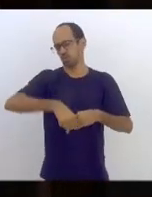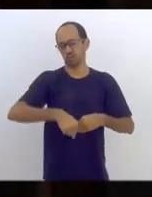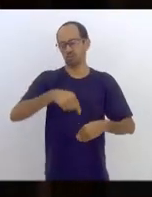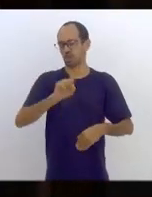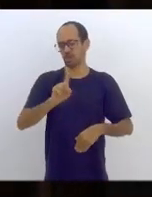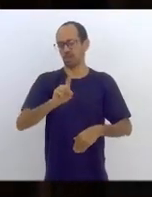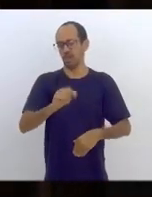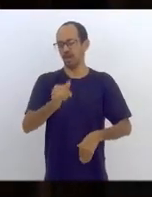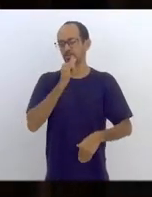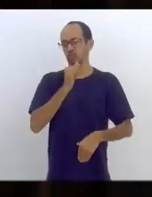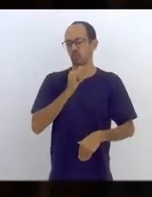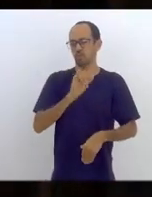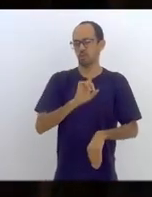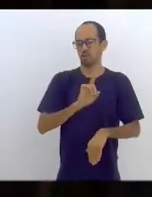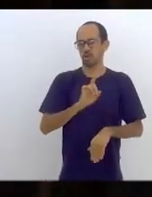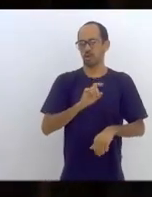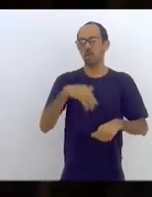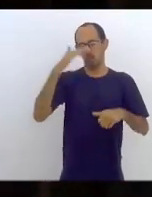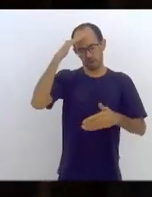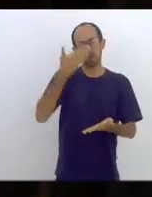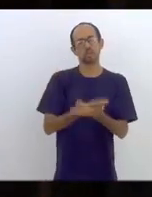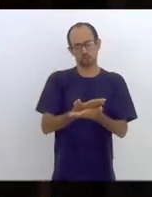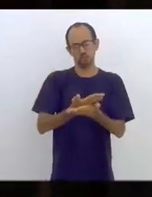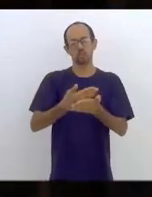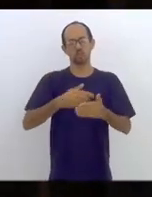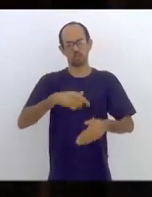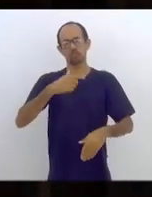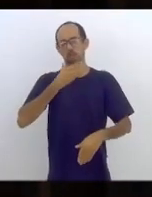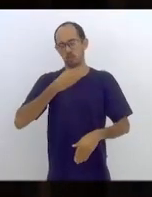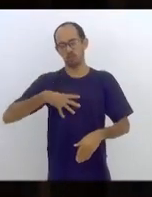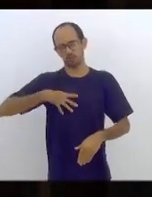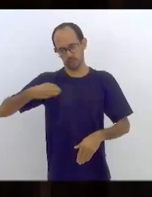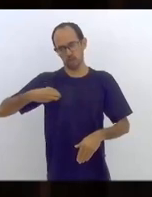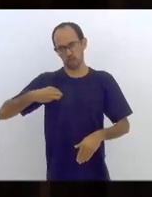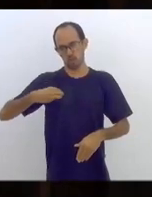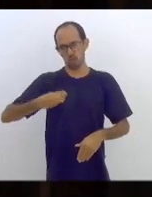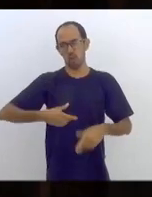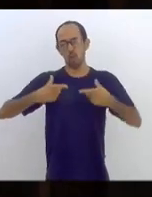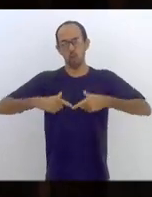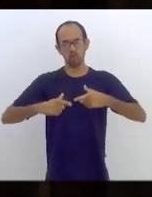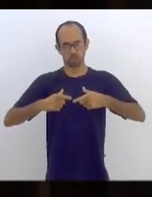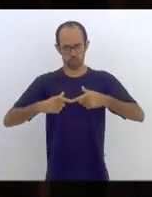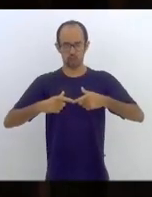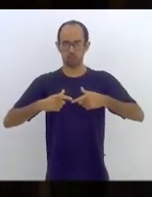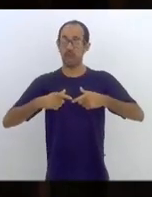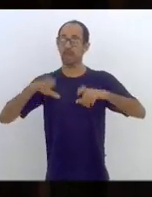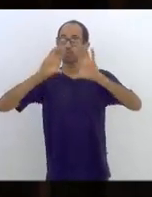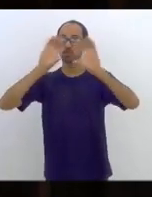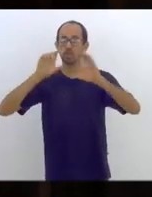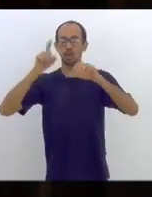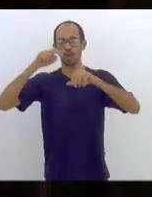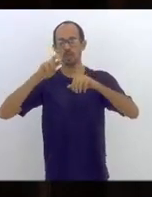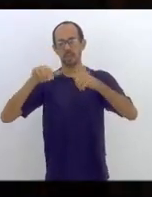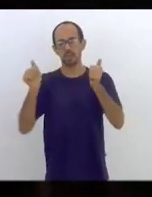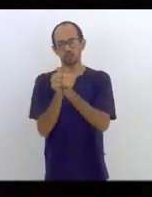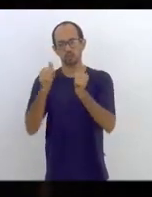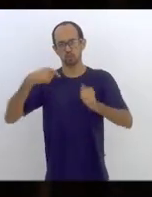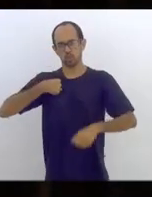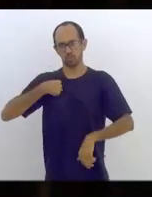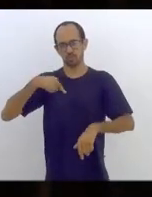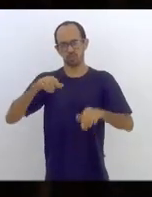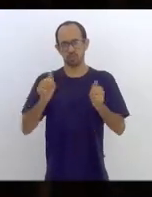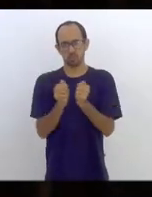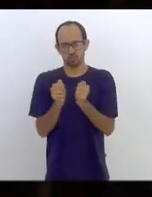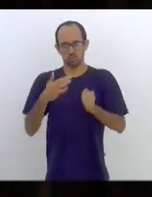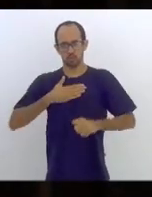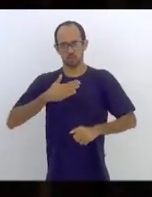Eu acredito que onde ele estiver, onde o pai dele estiver, está aqui comigo. E se eu vim mais longe, porque eu estava